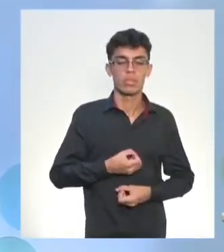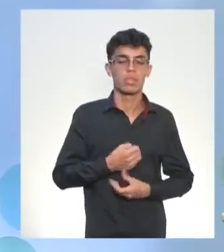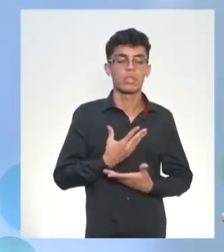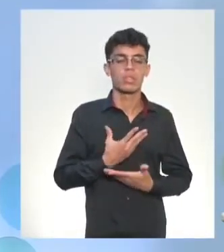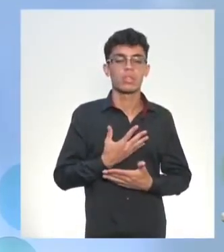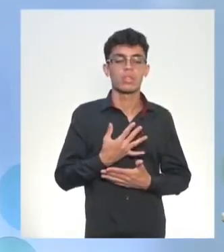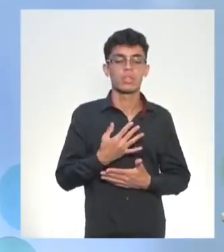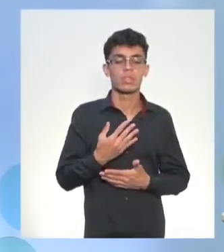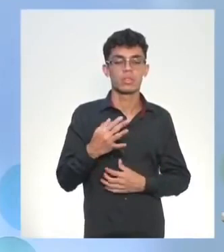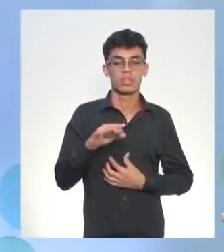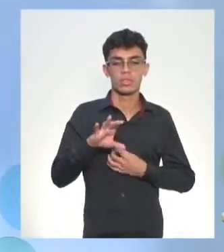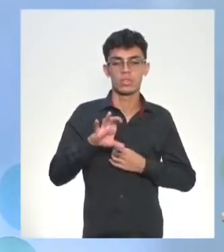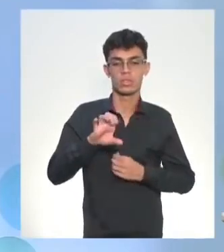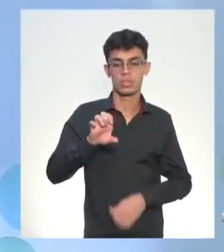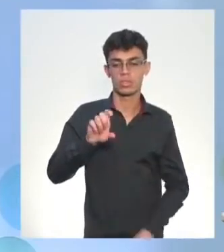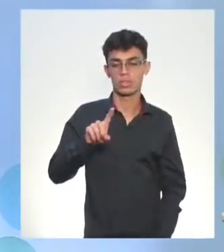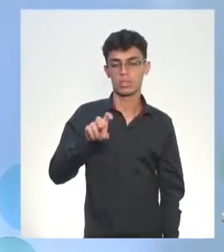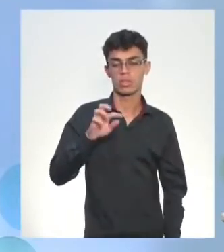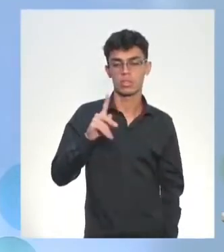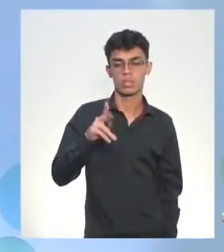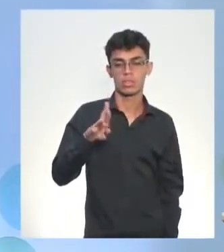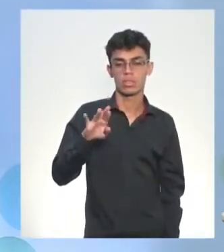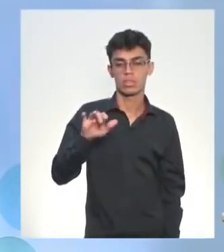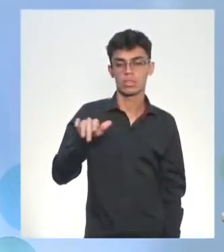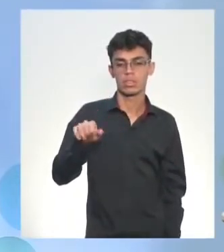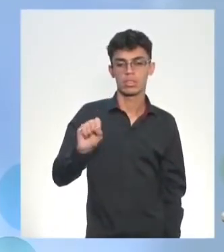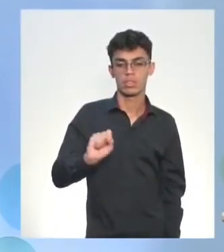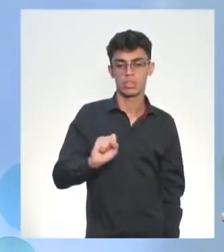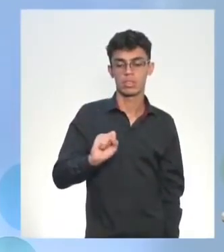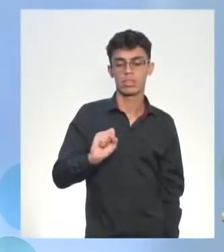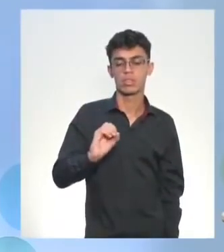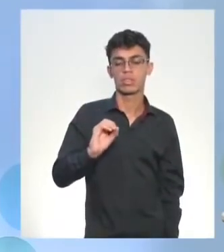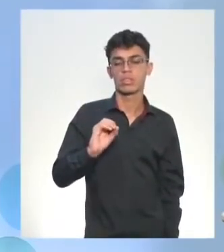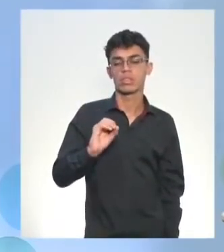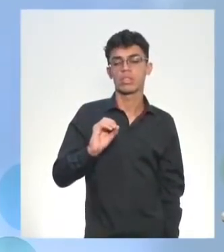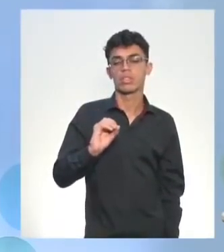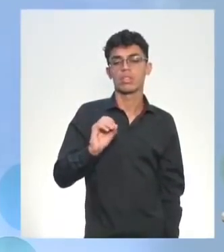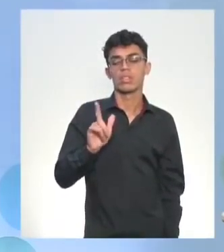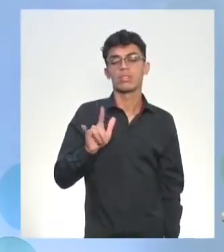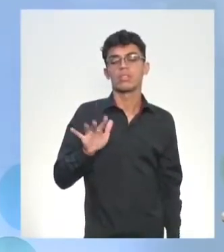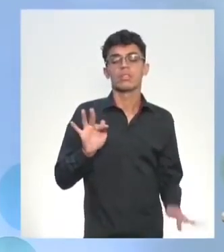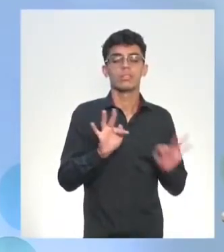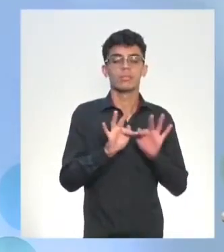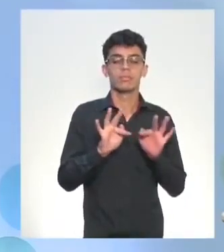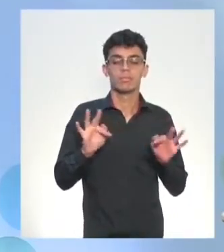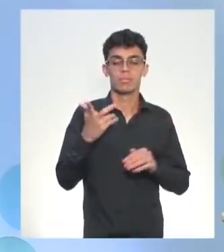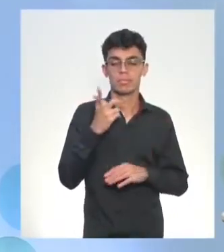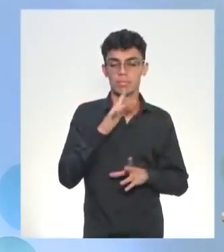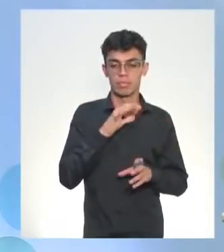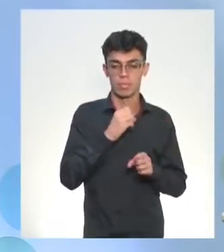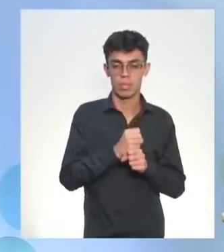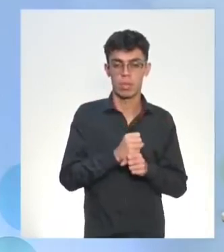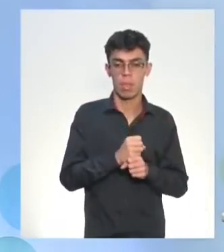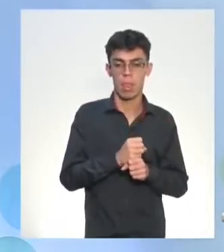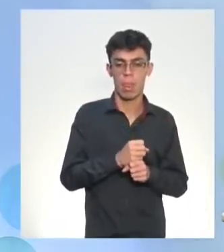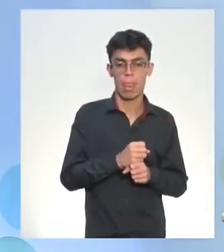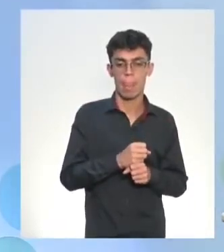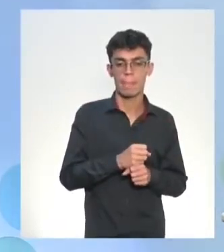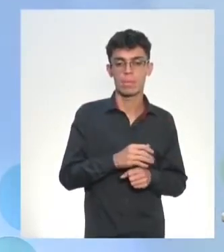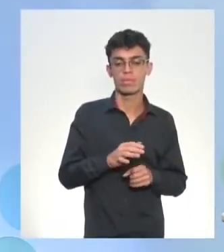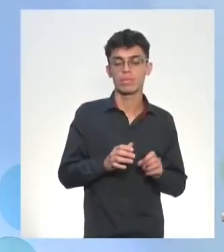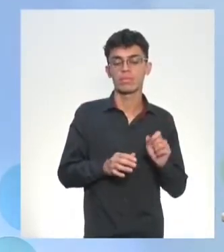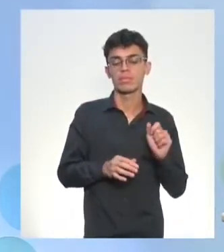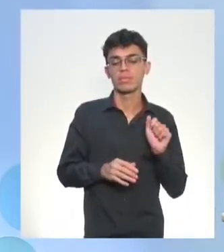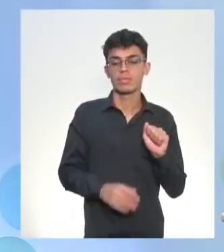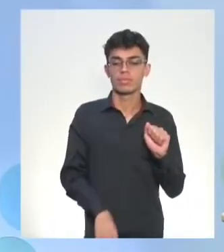expressão? Agora eu quero que vocês coloquem uma expressão, nesse caso vai ser uma fórmula, para calcular o perímetro. Eu vou chamar esse ladinho de A,